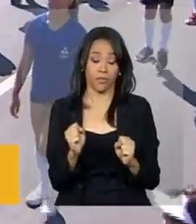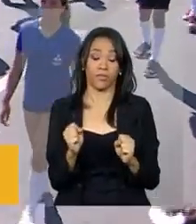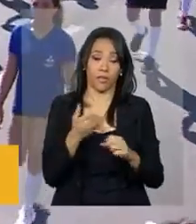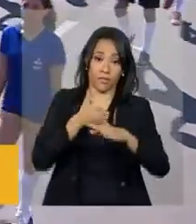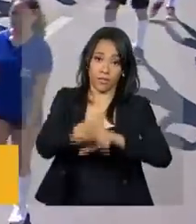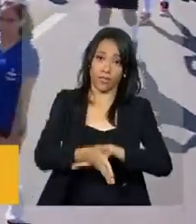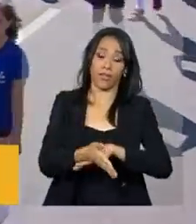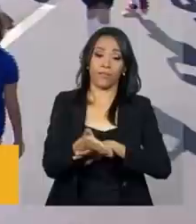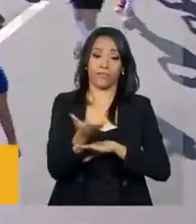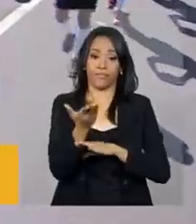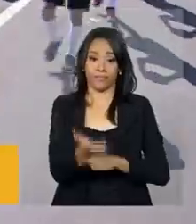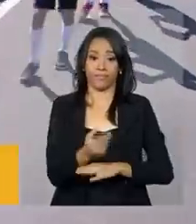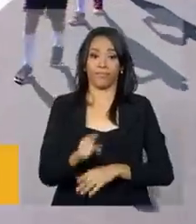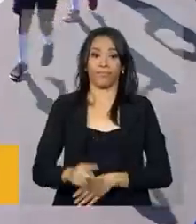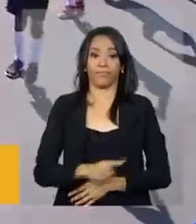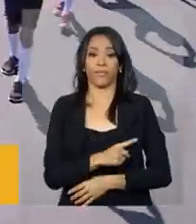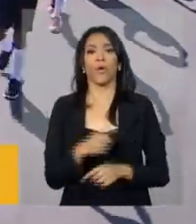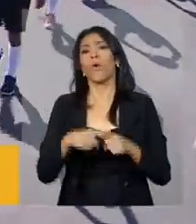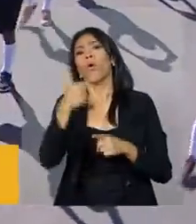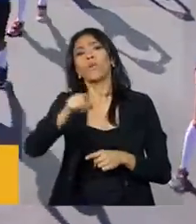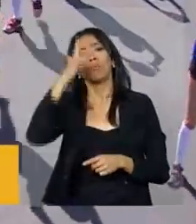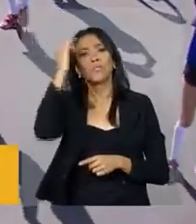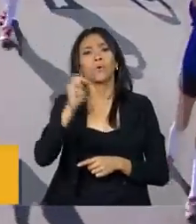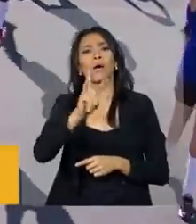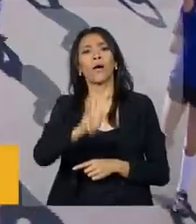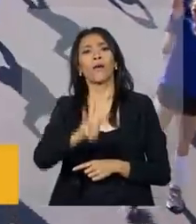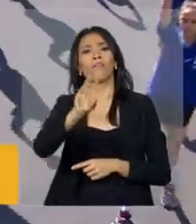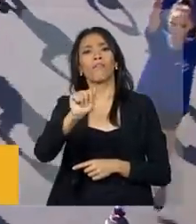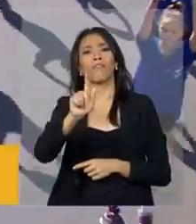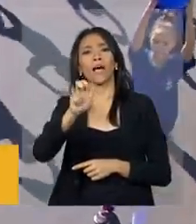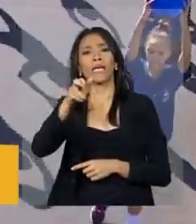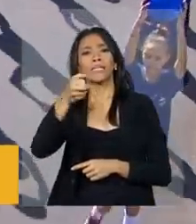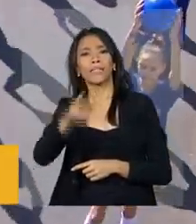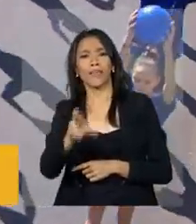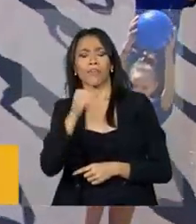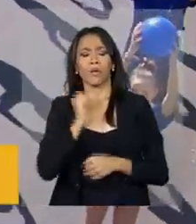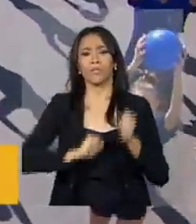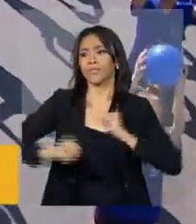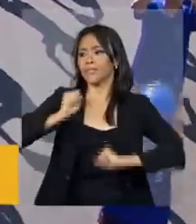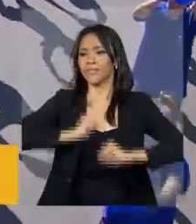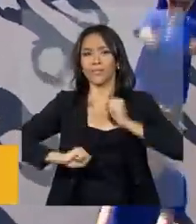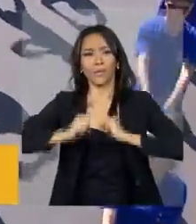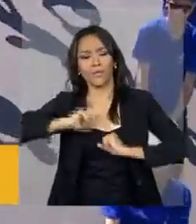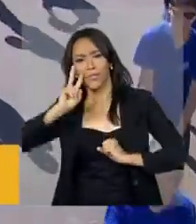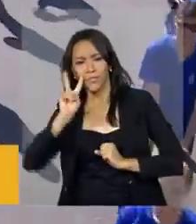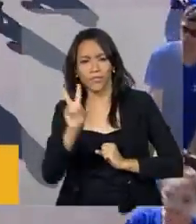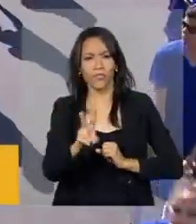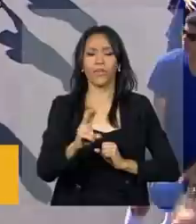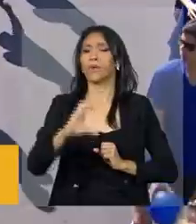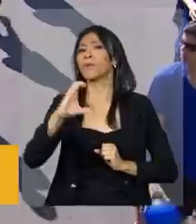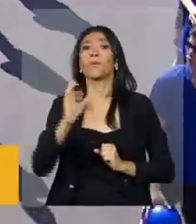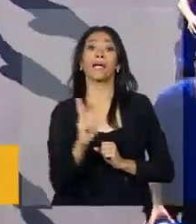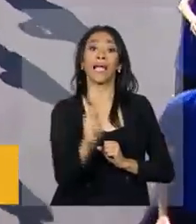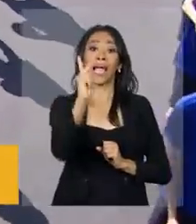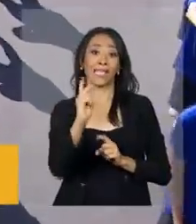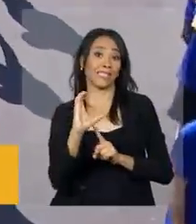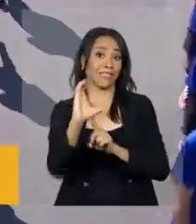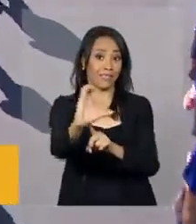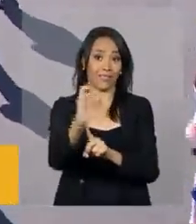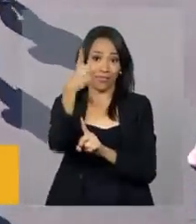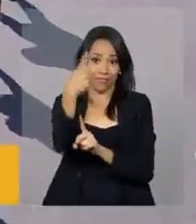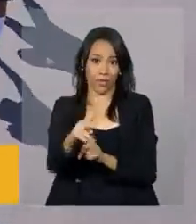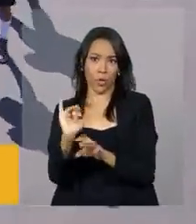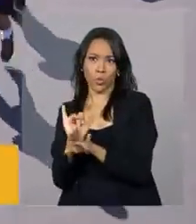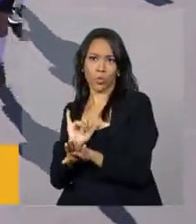facebook.com/tvnbr. Pelo Twitter, o Wagner Oliveira, do Rio de Janeiro, diz que está ansioso para ver a apresentação do KC-390 em Brasília. Orgulho de